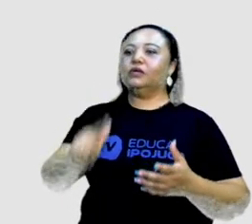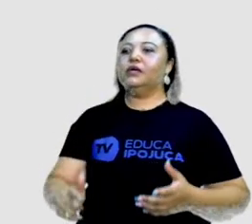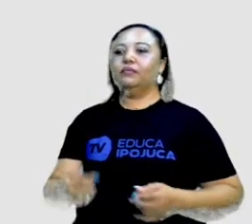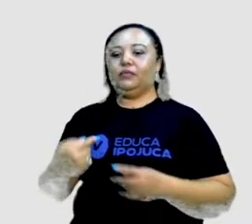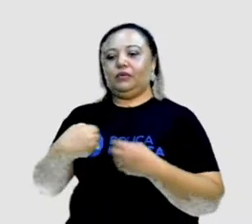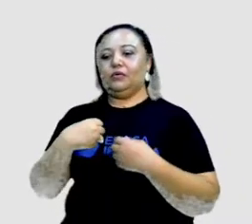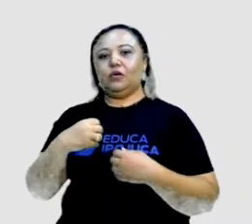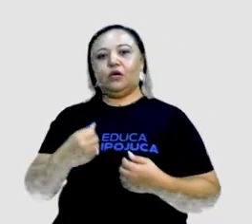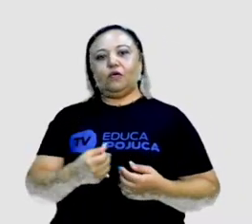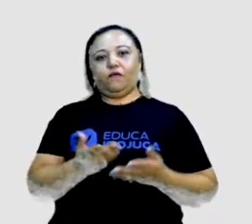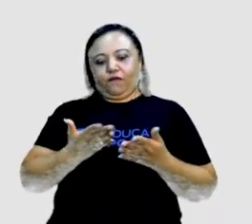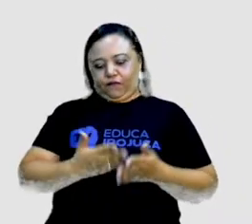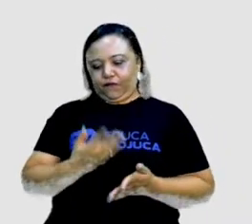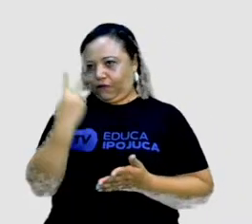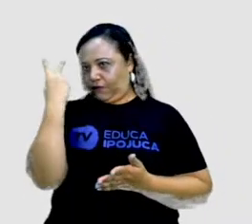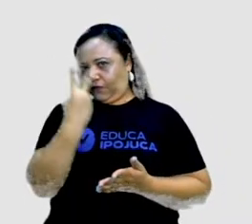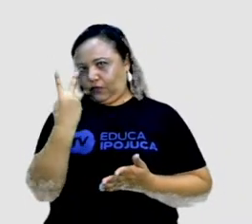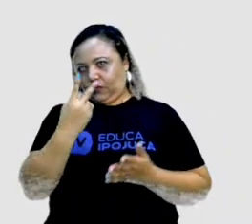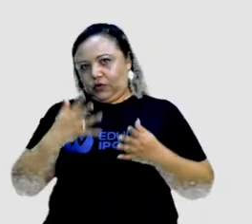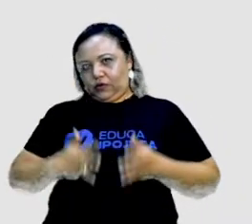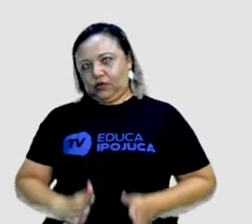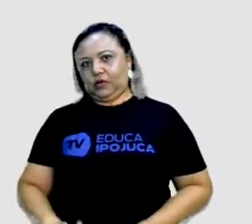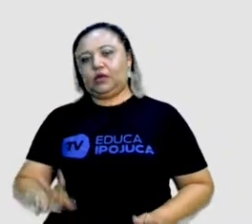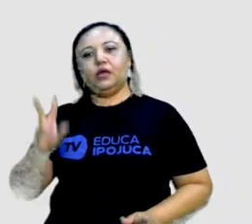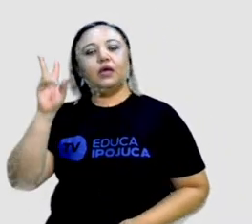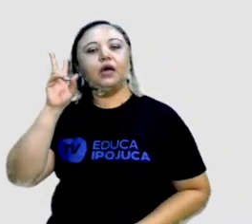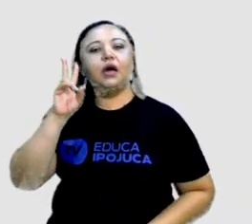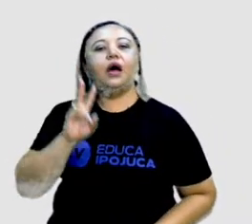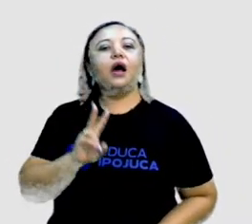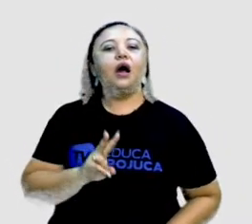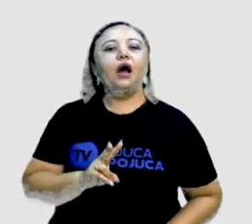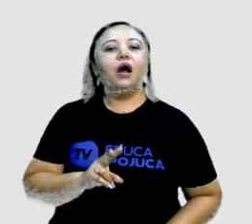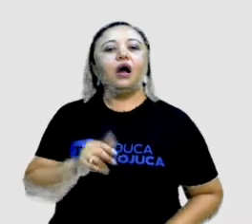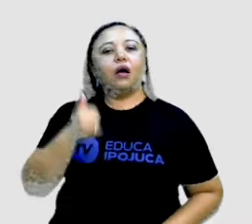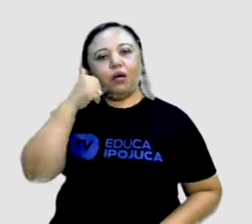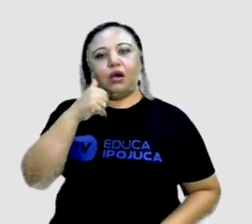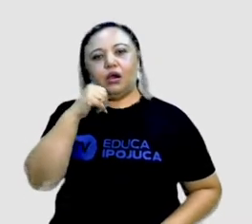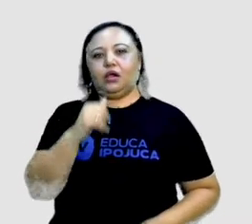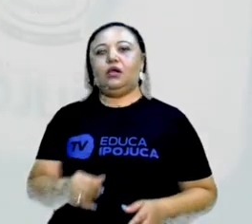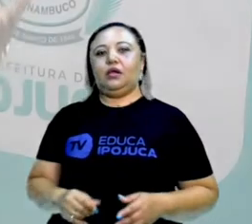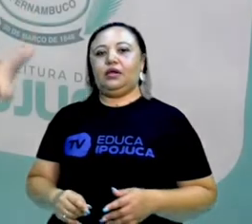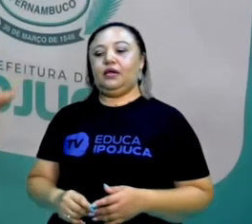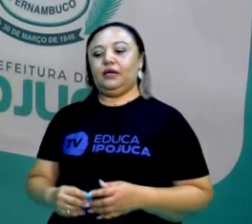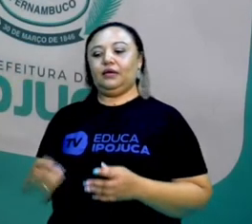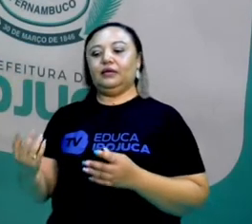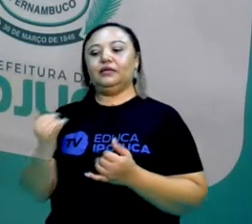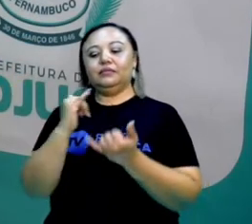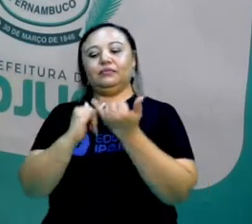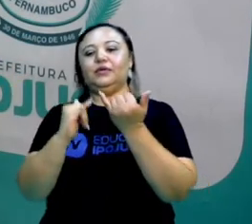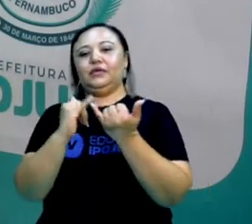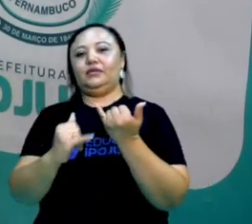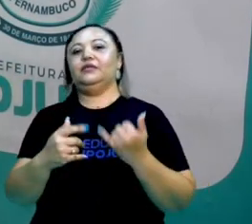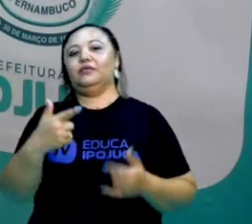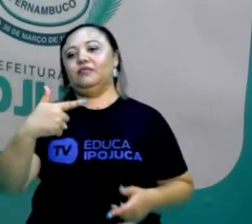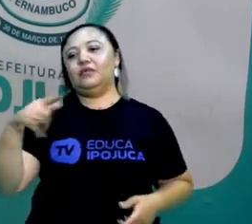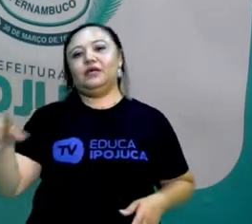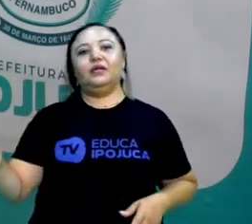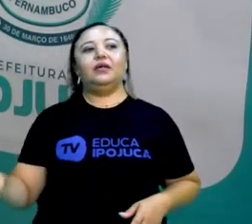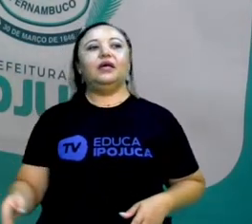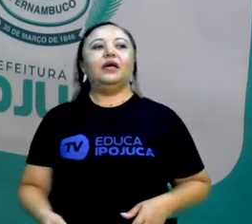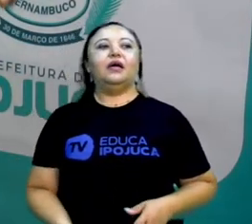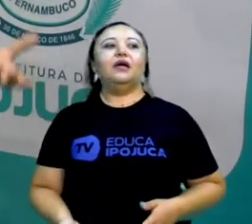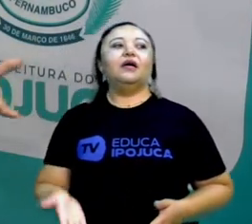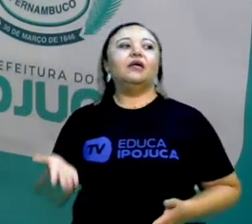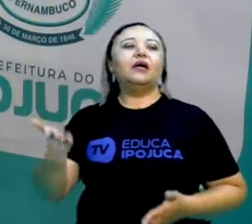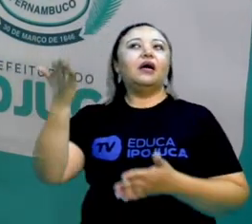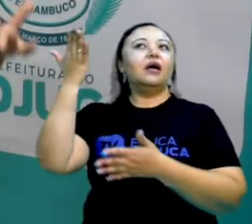O que esse trecho indica em relação à época em que a história ocorreu? Então, veja que tem aí, era uma vez, né? A gente não pode dizer